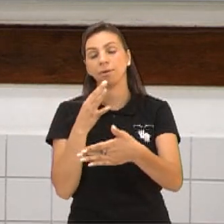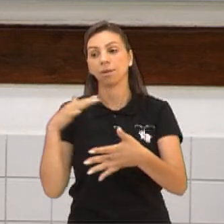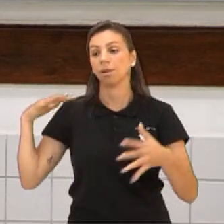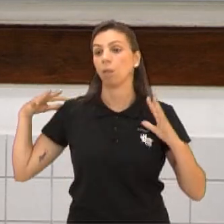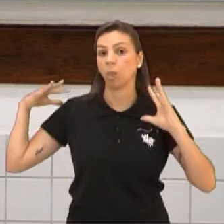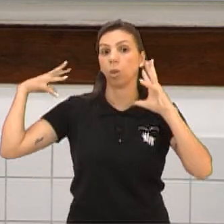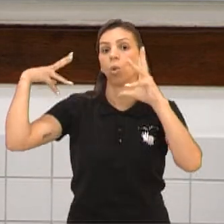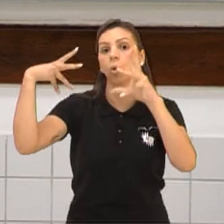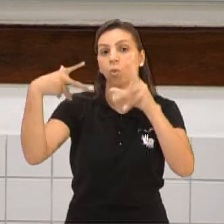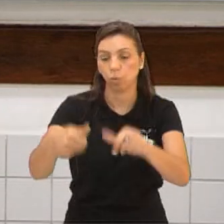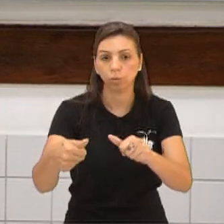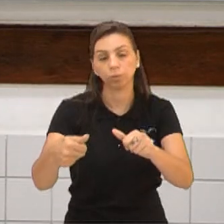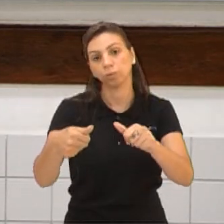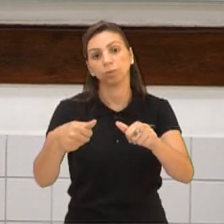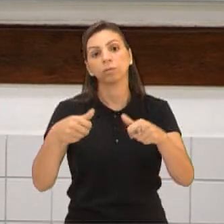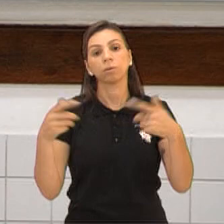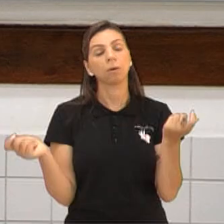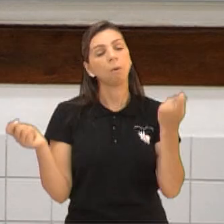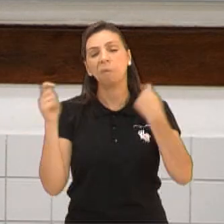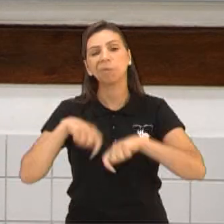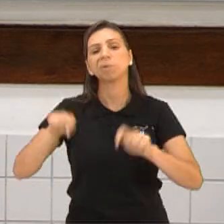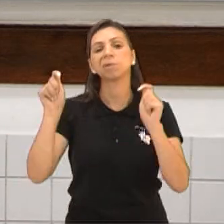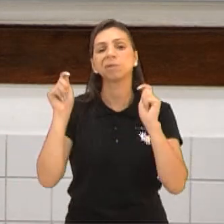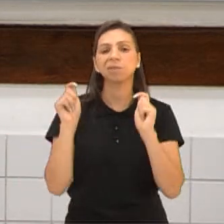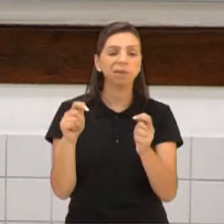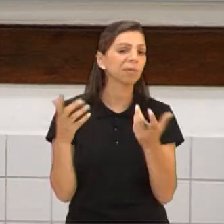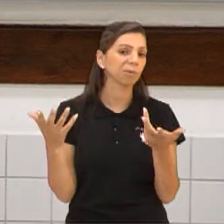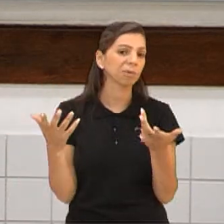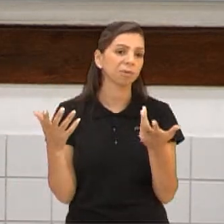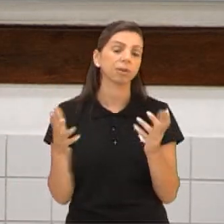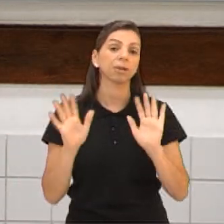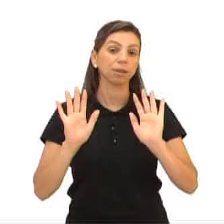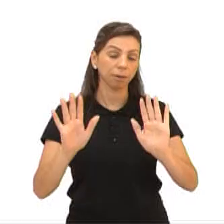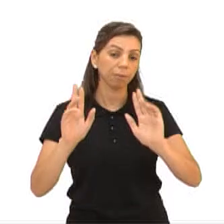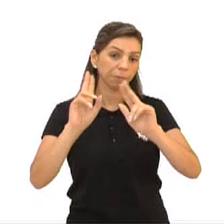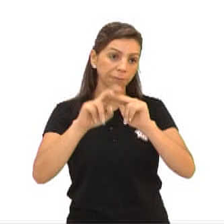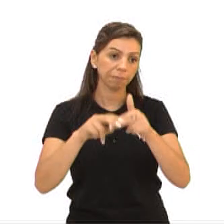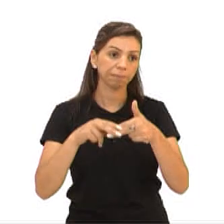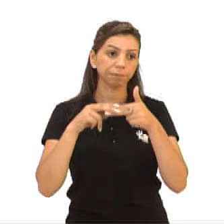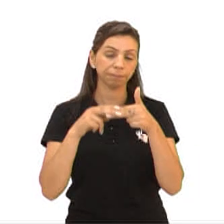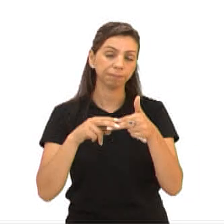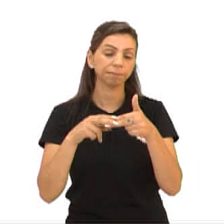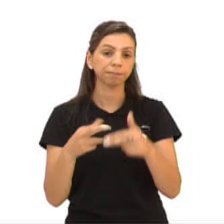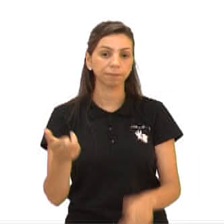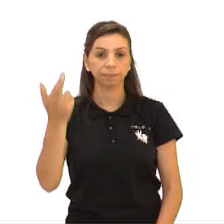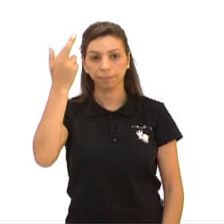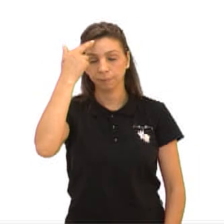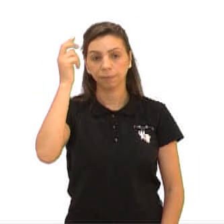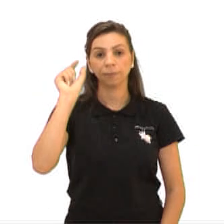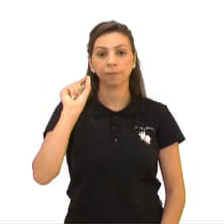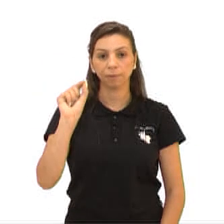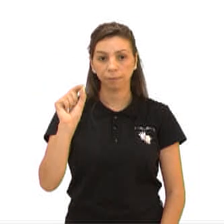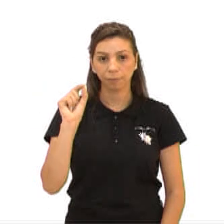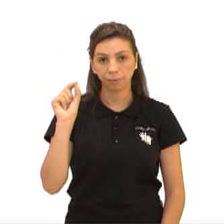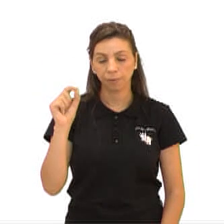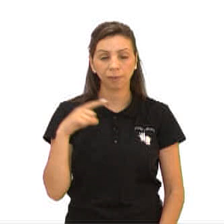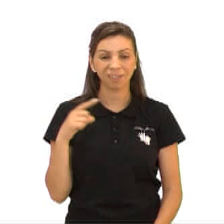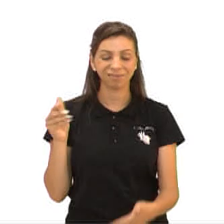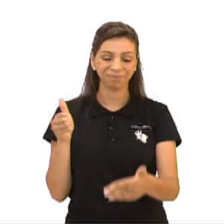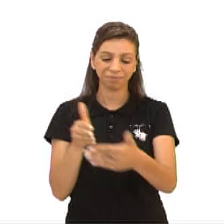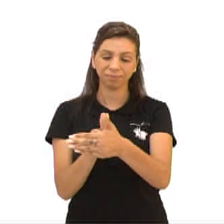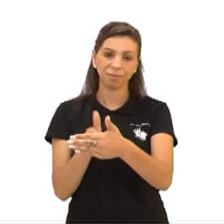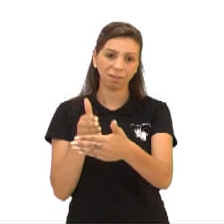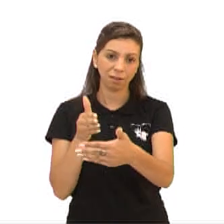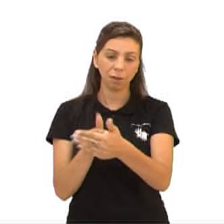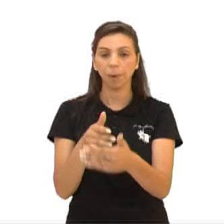ou seja, o número das coisas nós não conseguiríamos alcançar. Por isso que a razão, ela tem essa limitação.